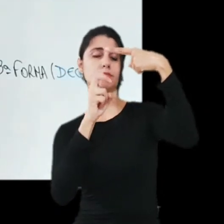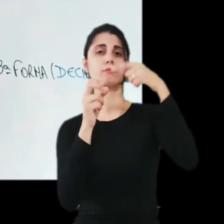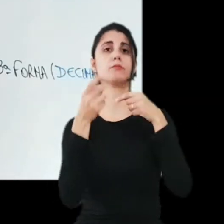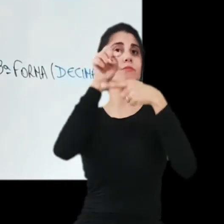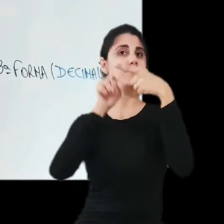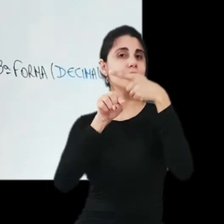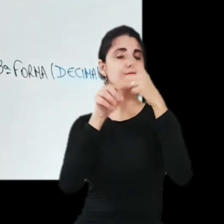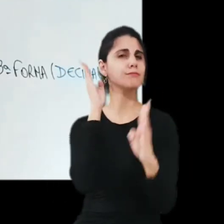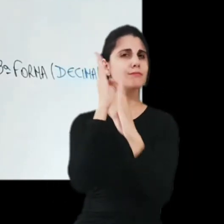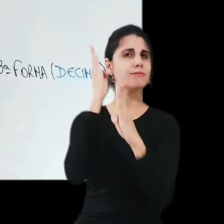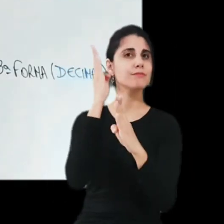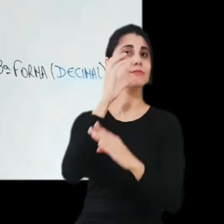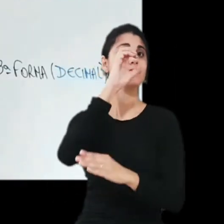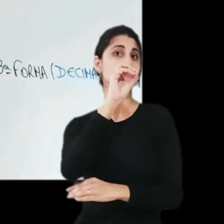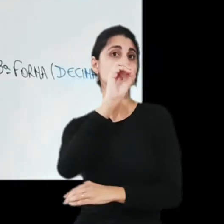vou encontrar